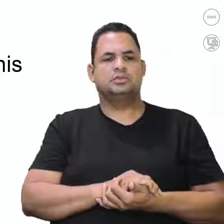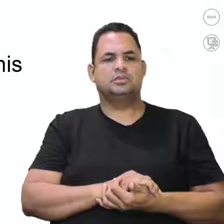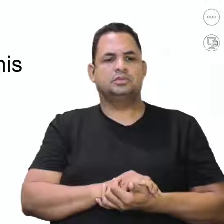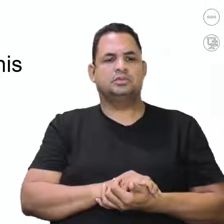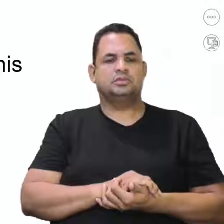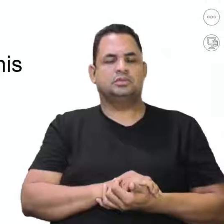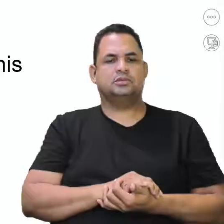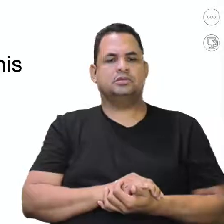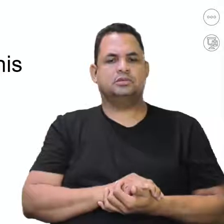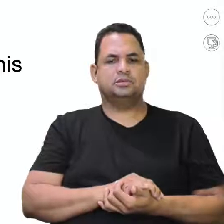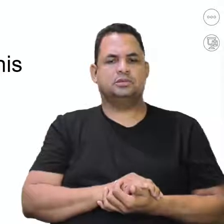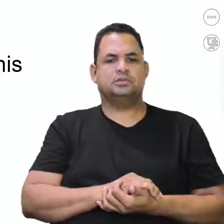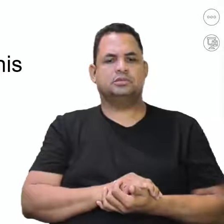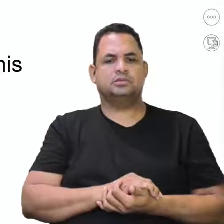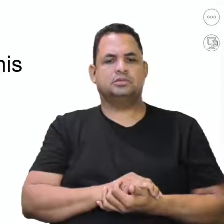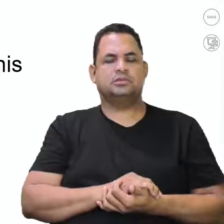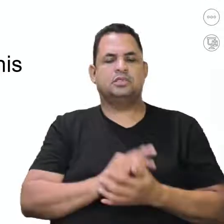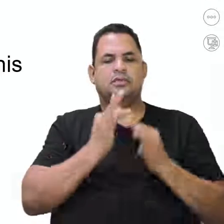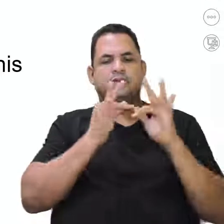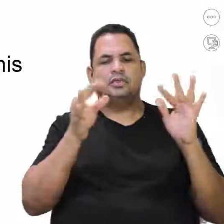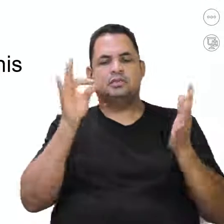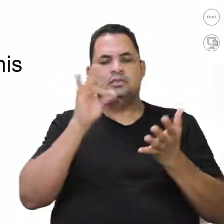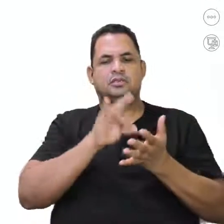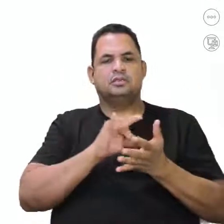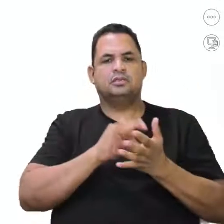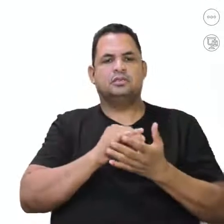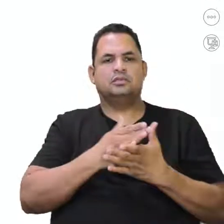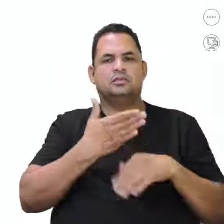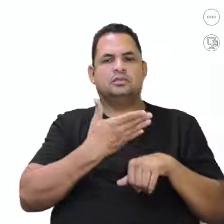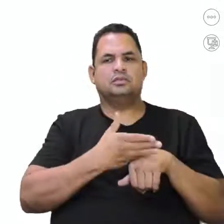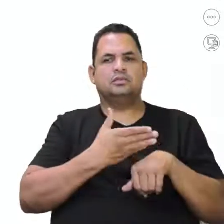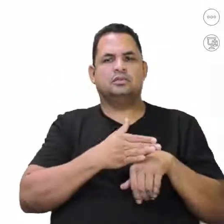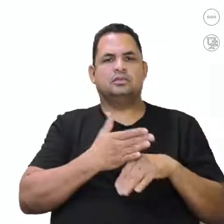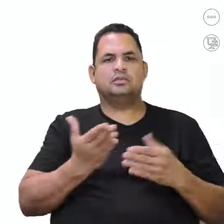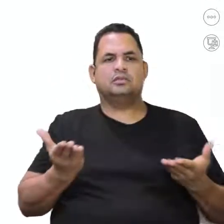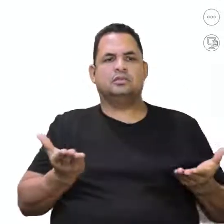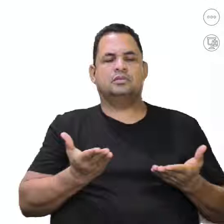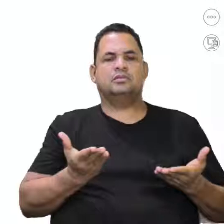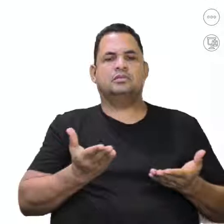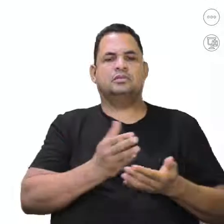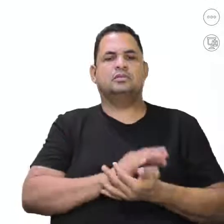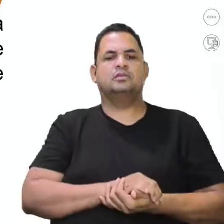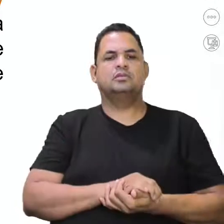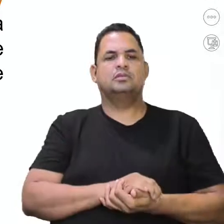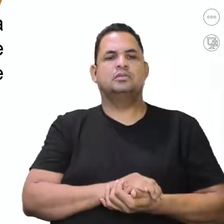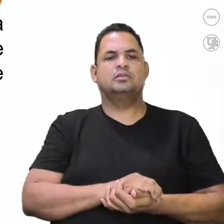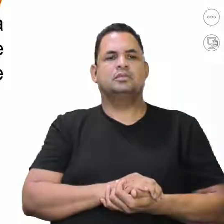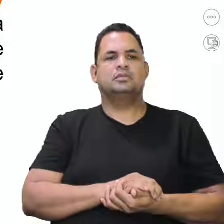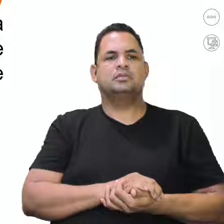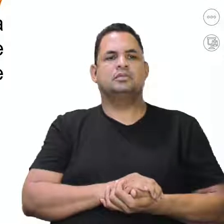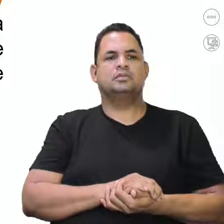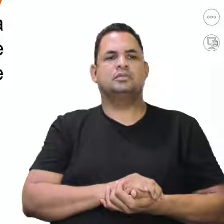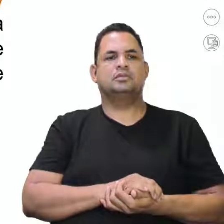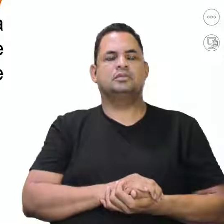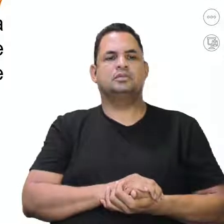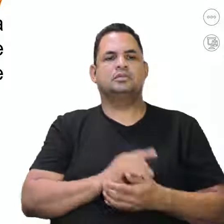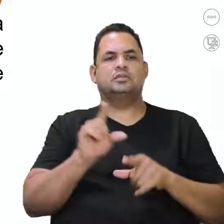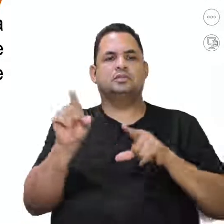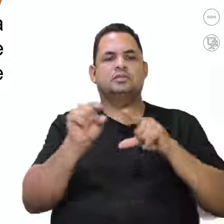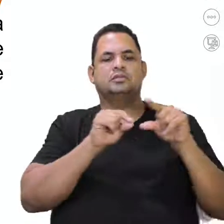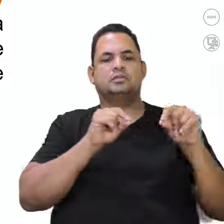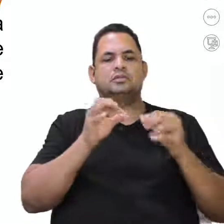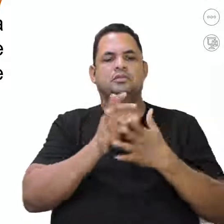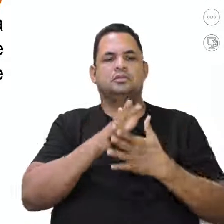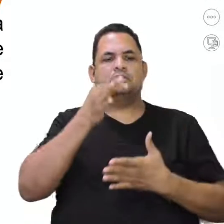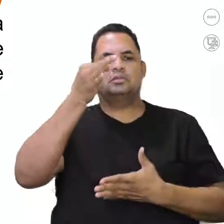na afirmativa. Muito bem, vamos praticar o que a gente aprendeu agora? Let's practice. Olha aí, você vai escolher